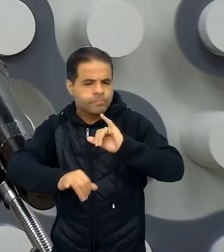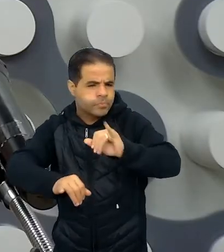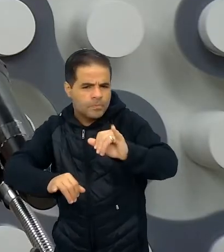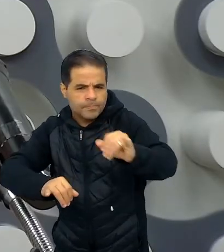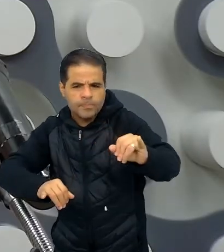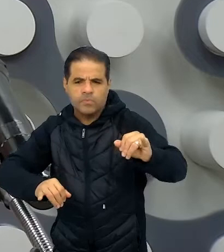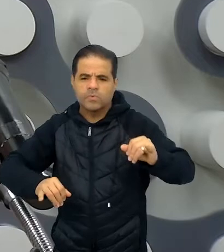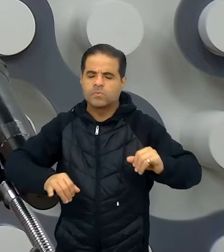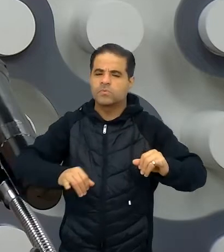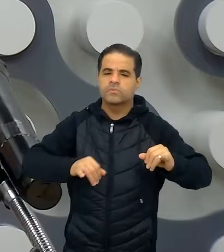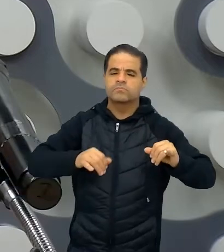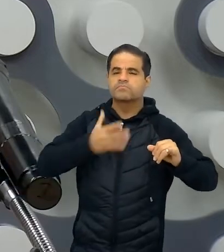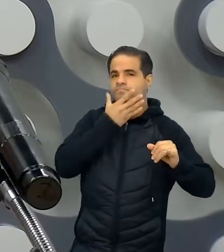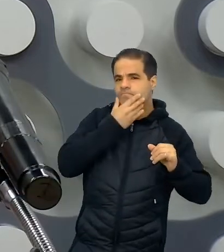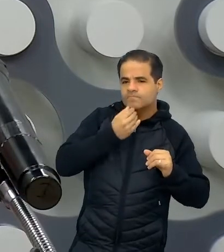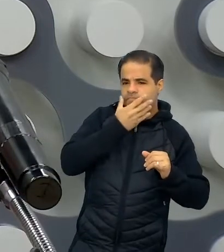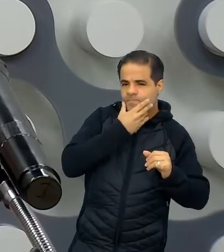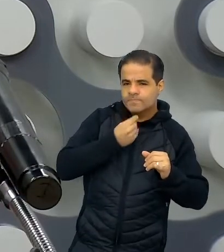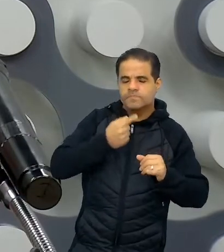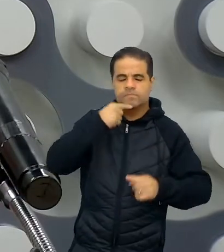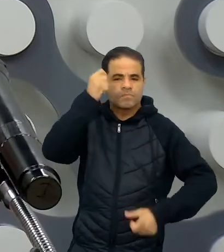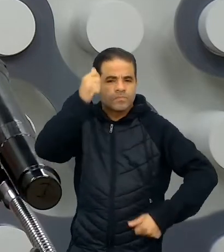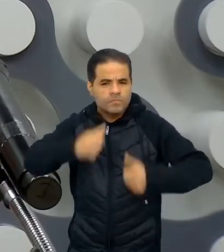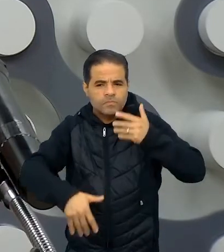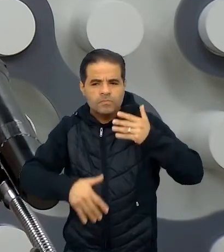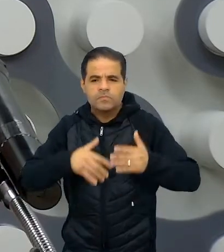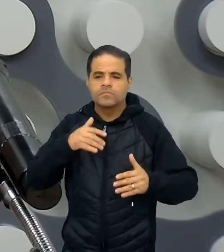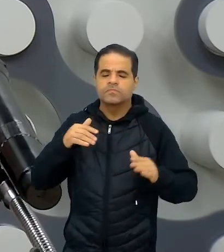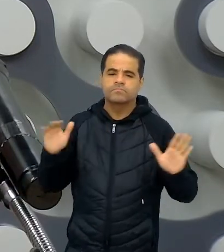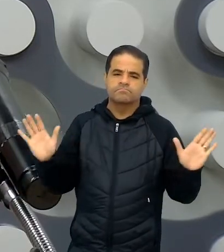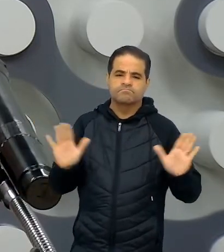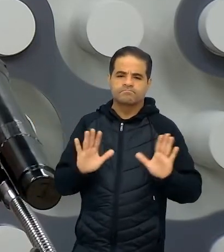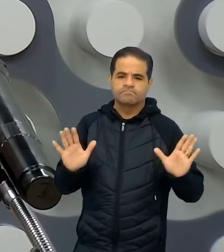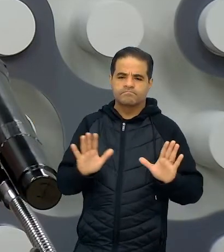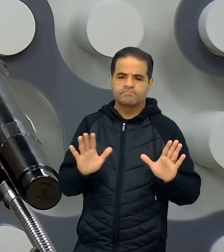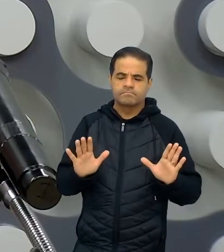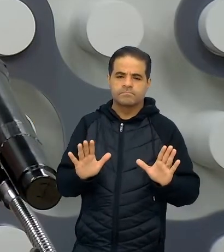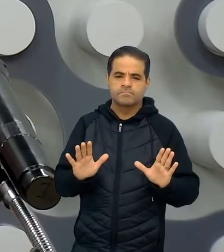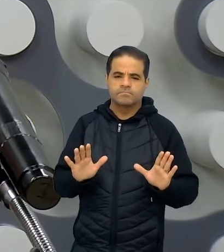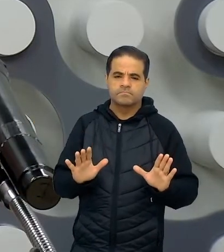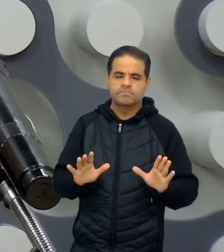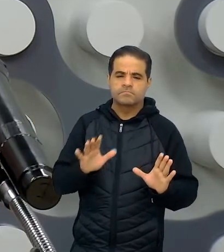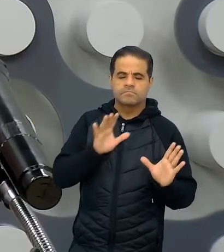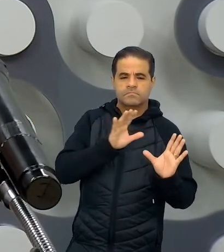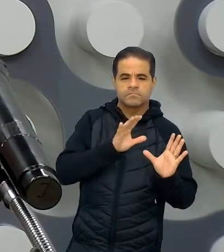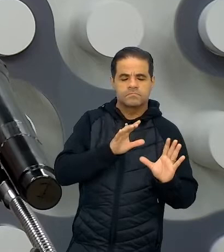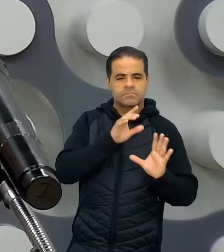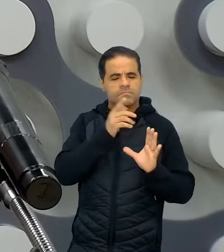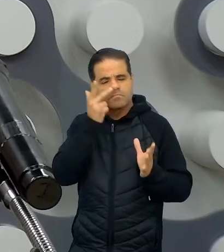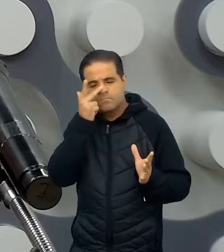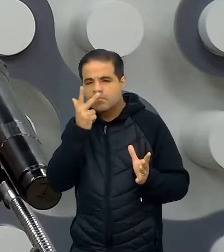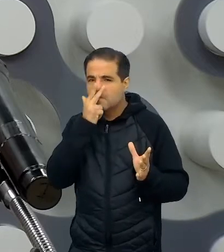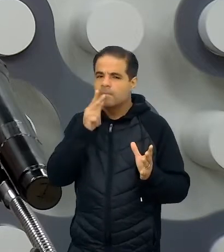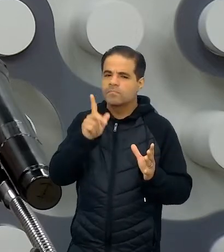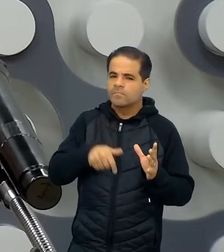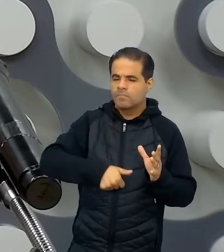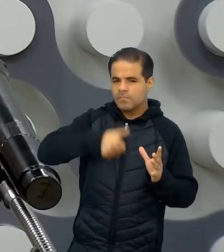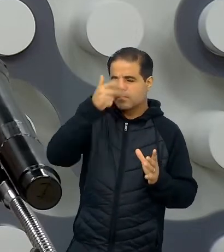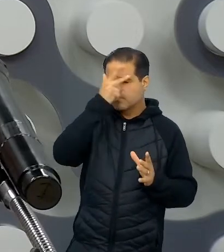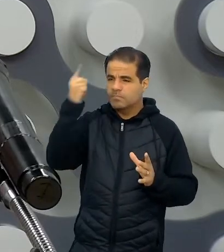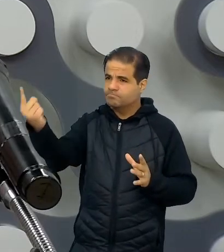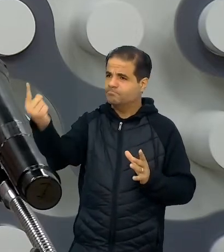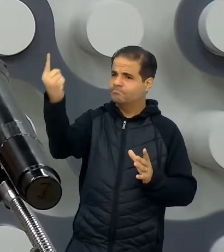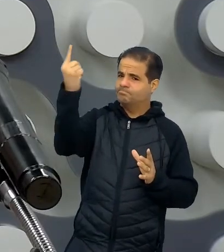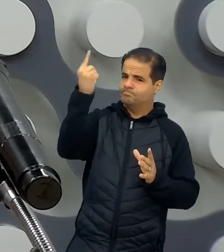fotógrafo, no masculino, a gente está falando aí de misto, né? No masculino seria nas argolas. Eu pegaria aí um melhor atleta,